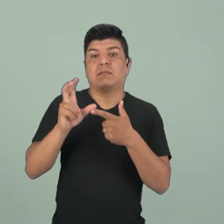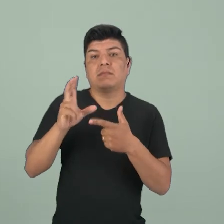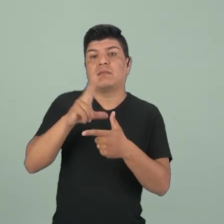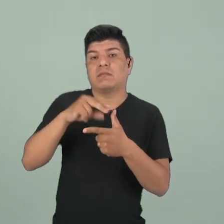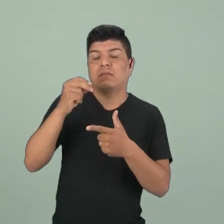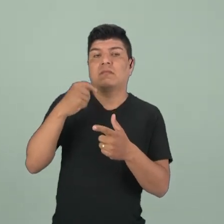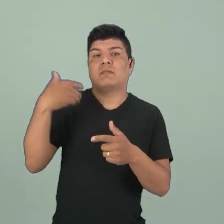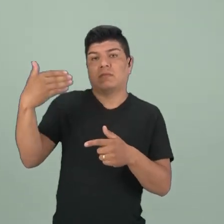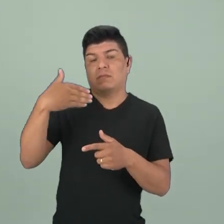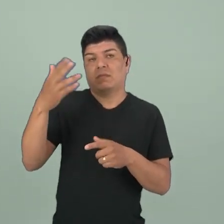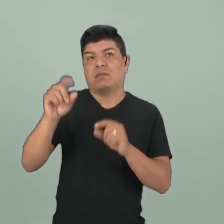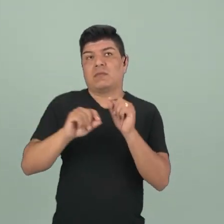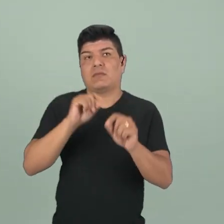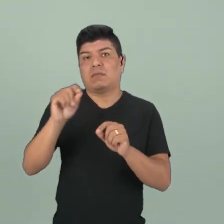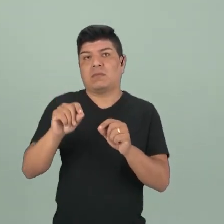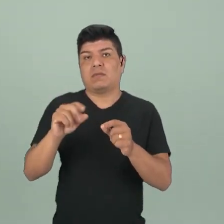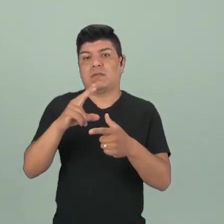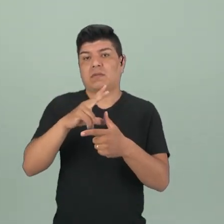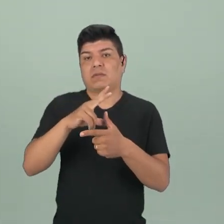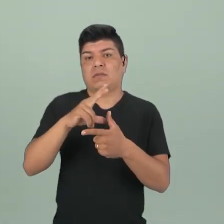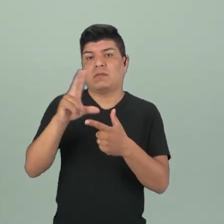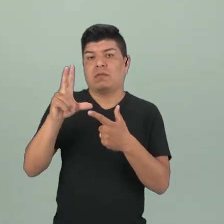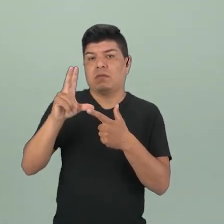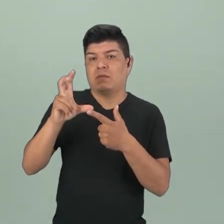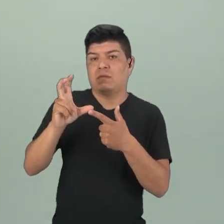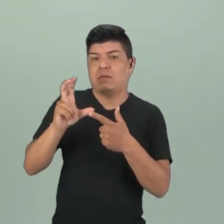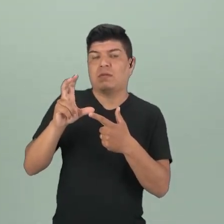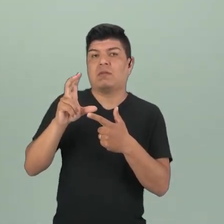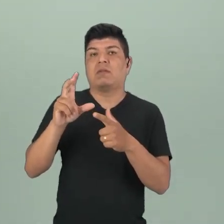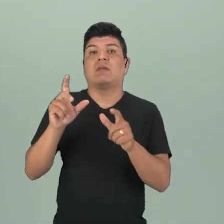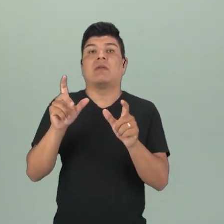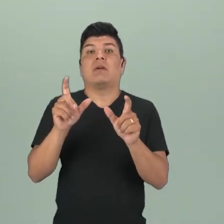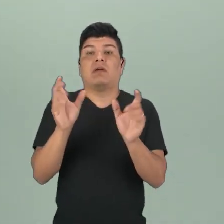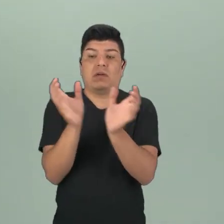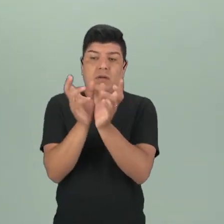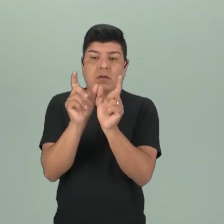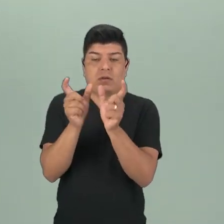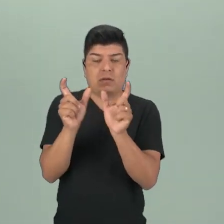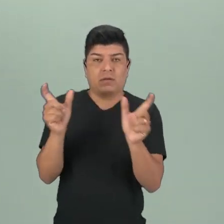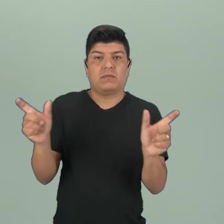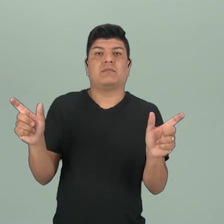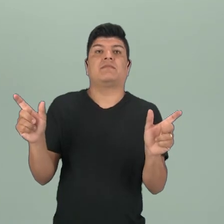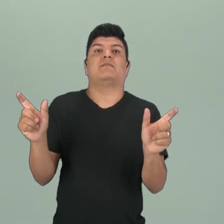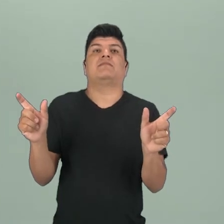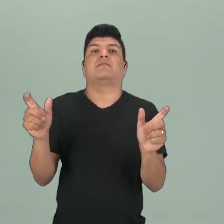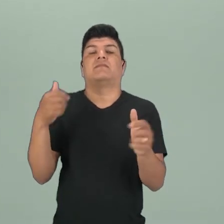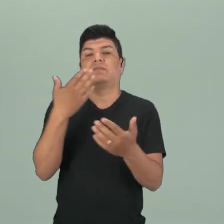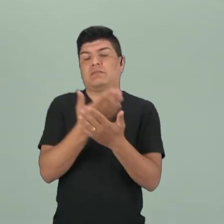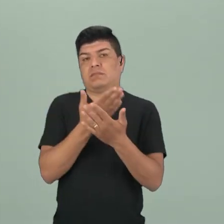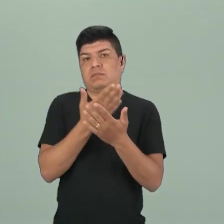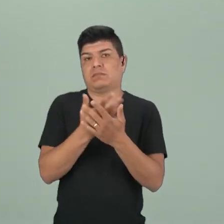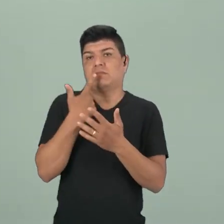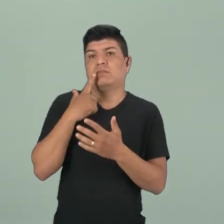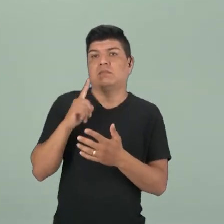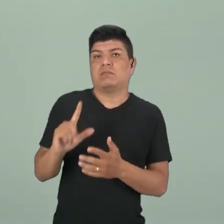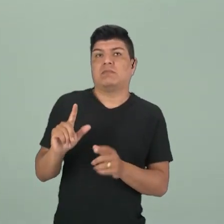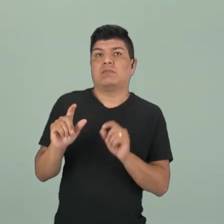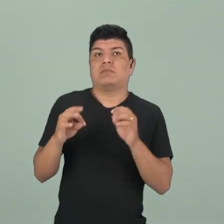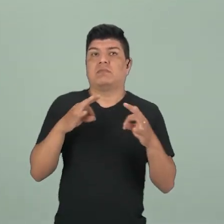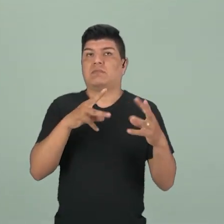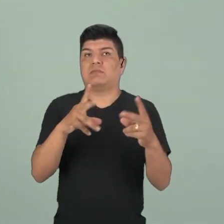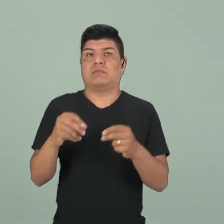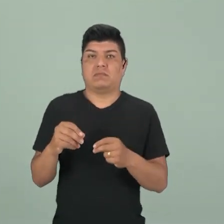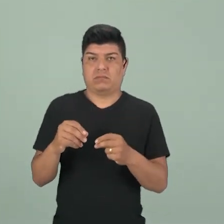Primeiro, os advérbios, né? É uma classe gramatical, tá, galerinha? Quando a gente está estudando a gramática de uma língua, todo mundo